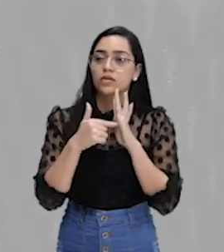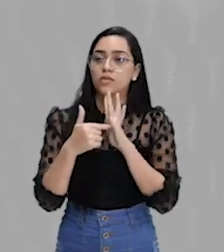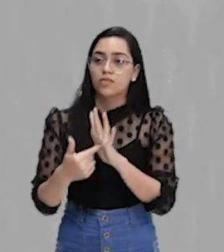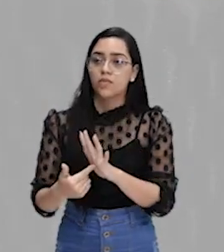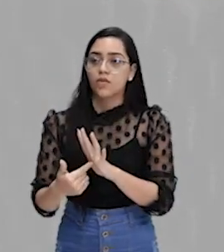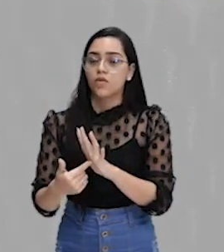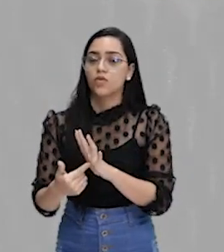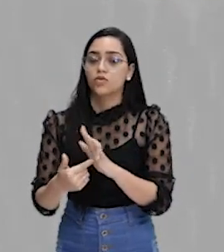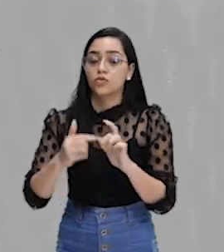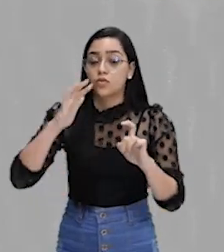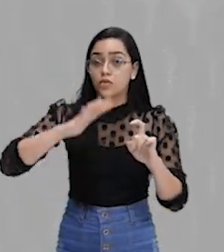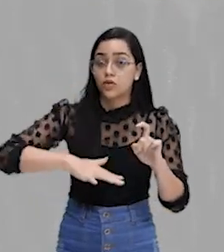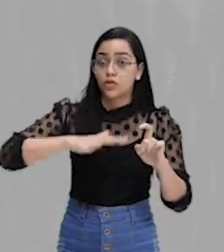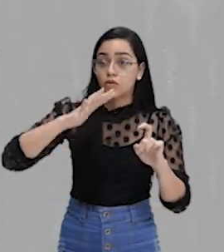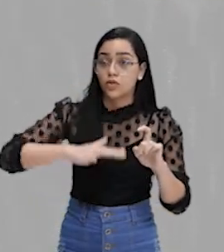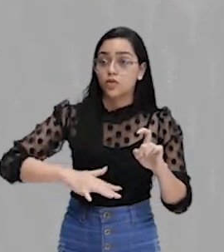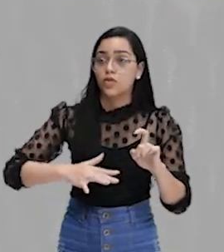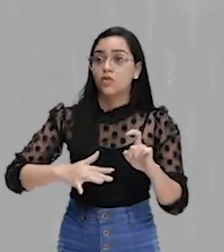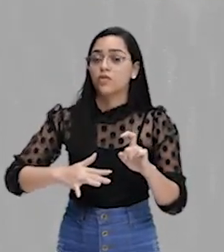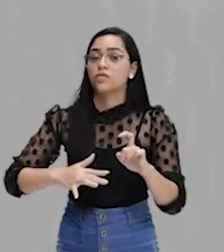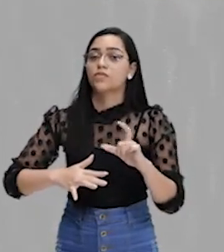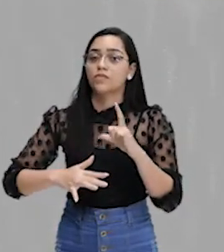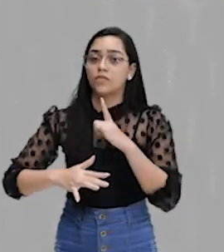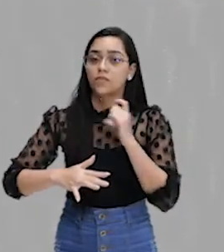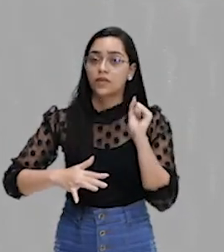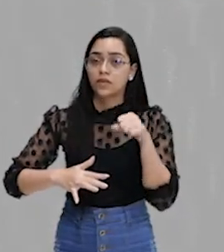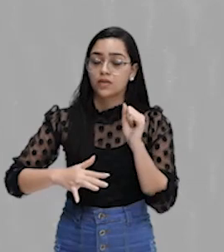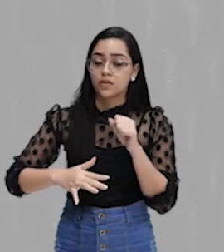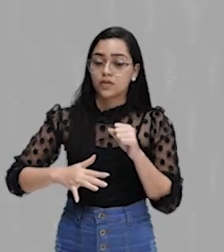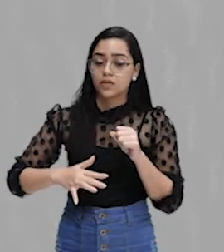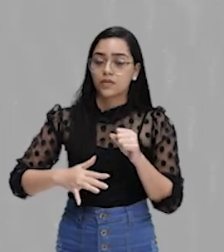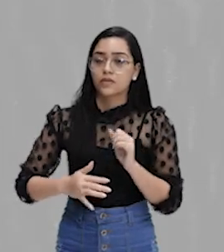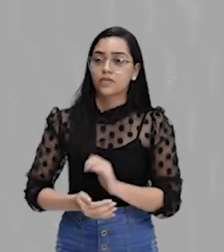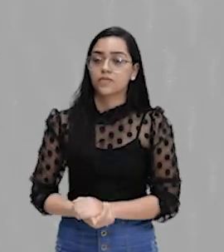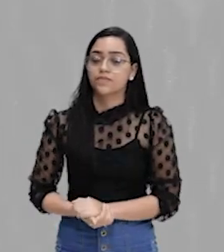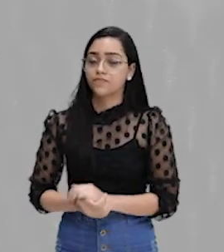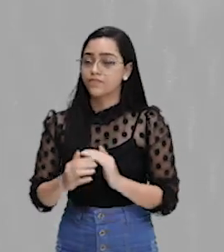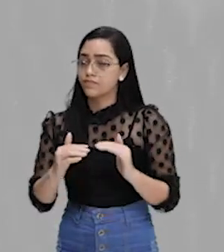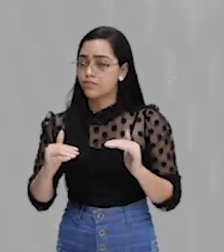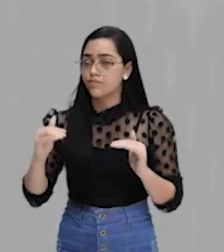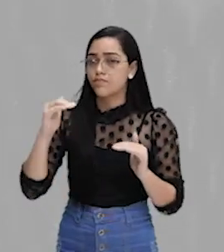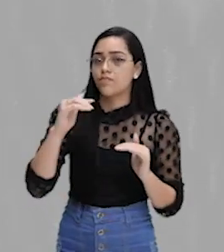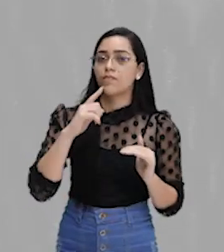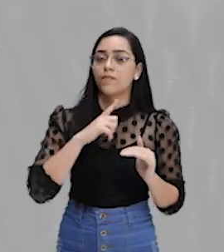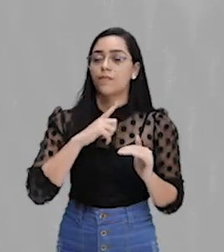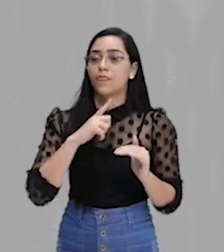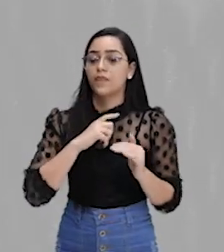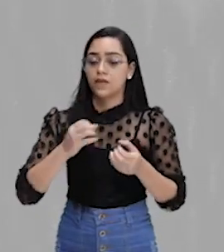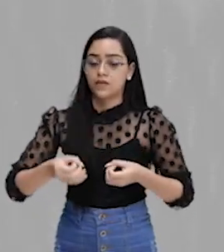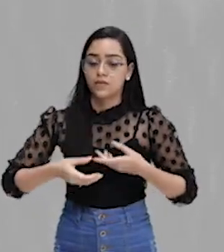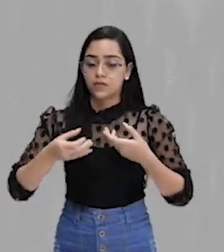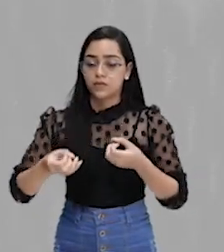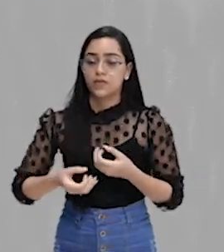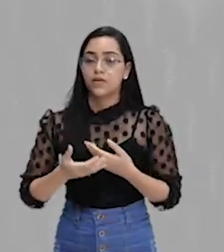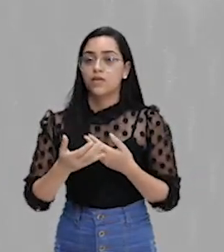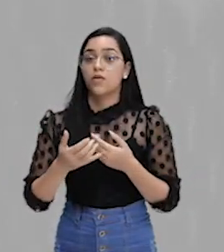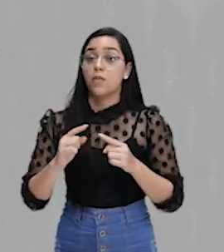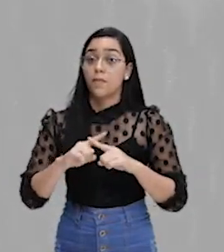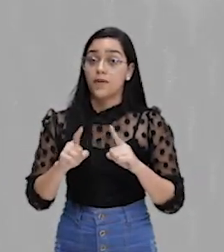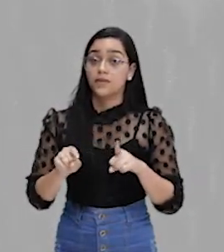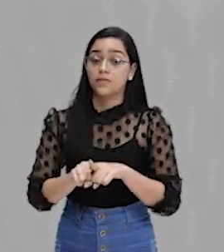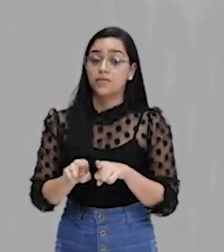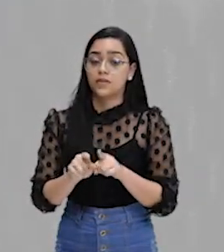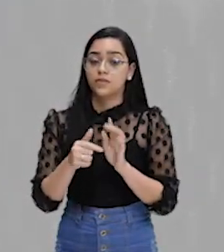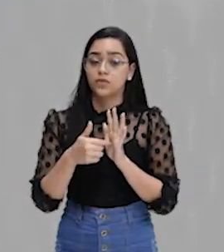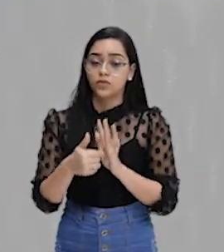lado mitológico. Daí o renascimento cultural ser, acima de tudo, um renascimento de expressão artística, mas que se